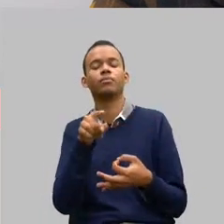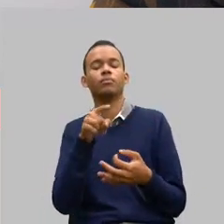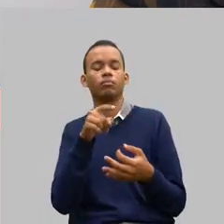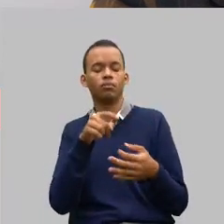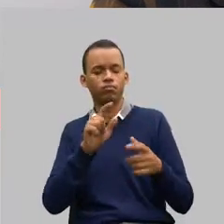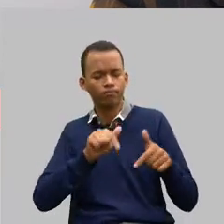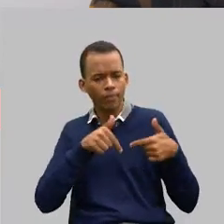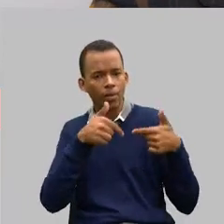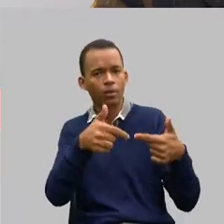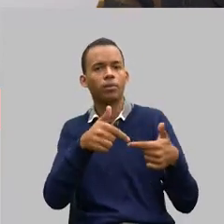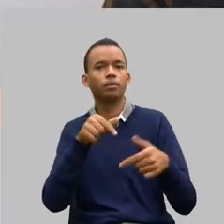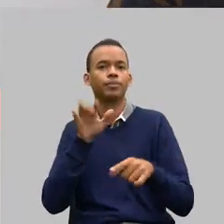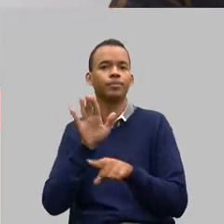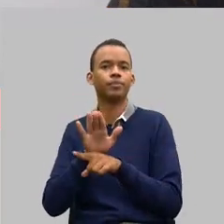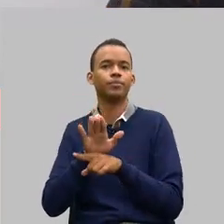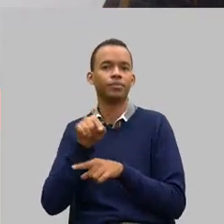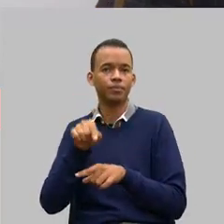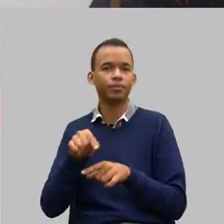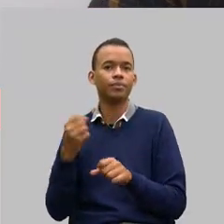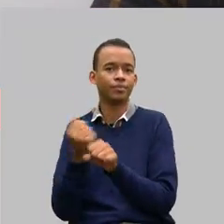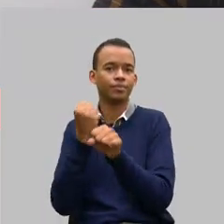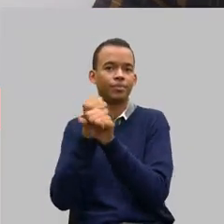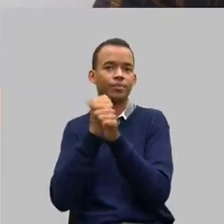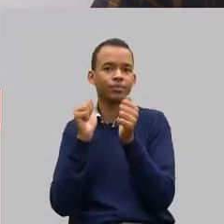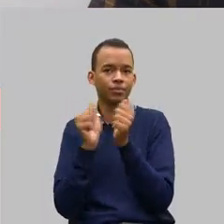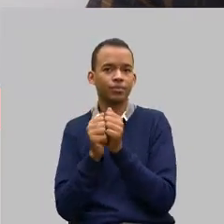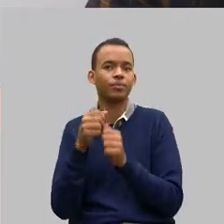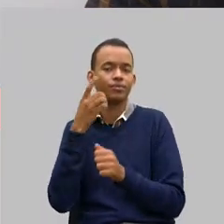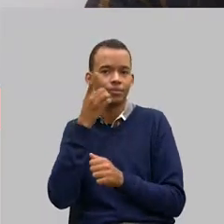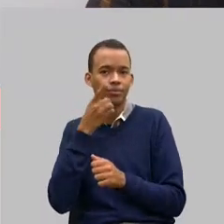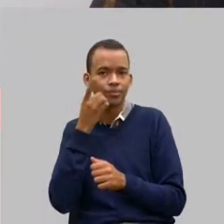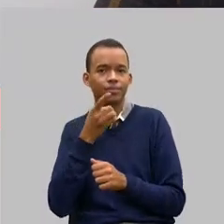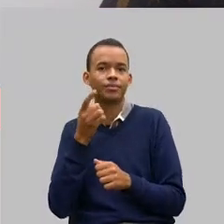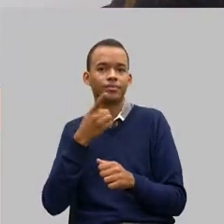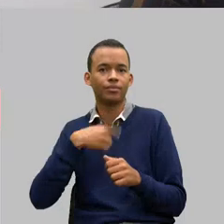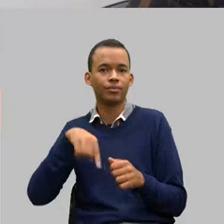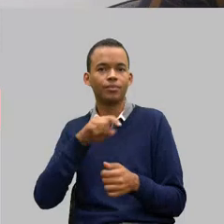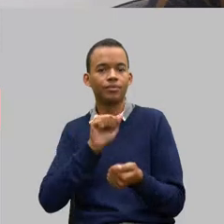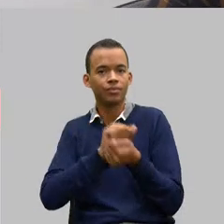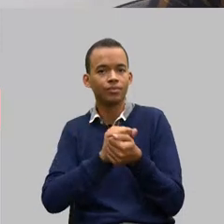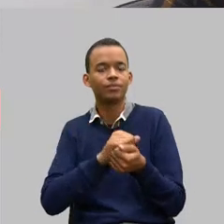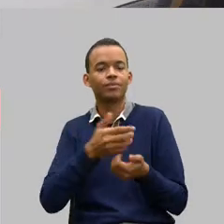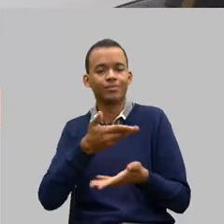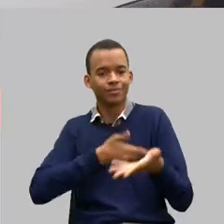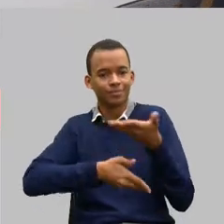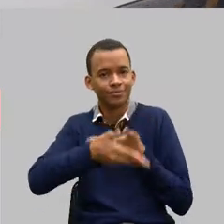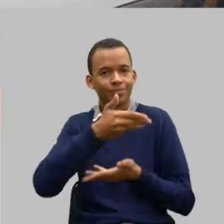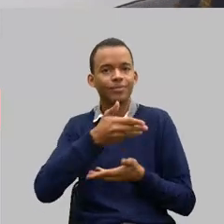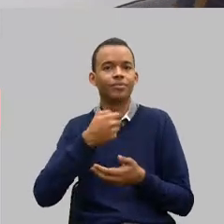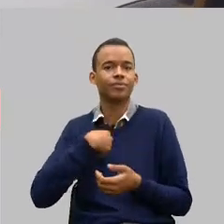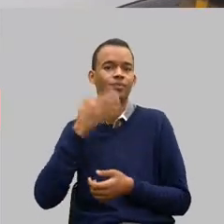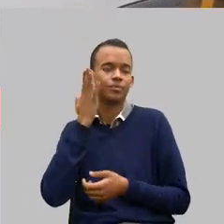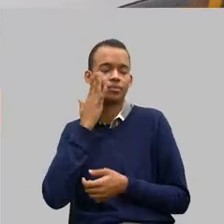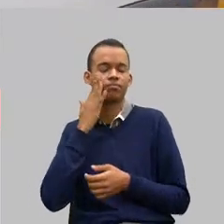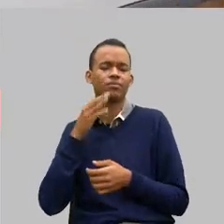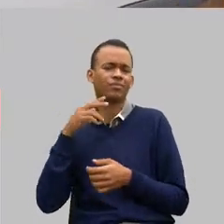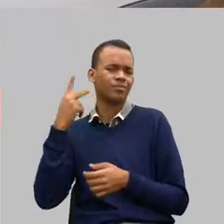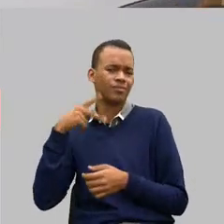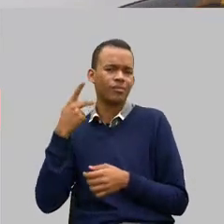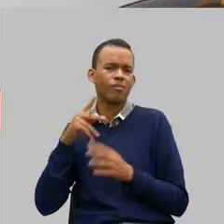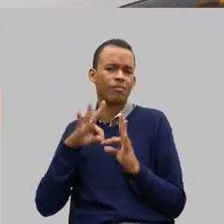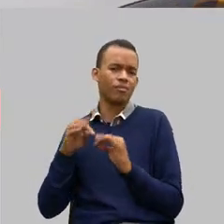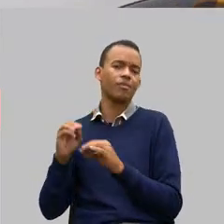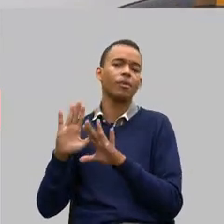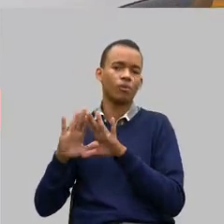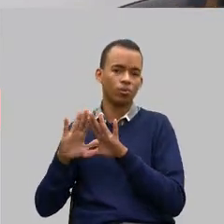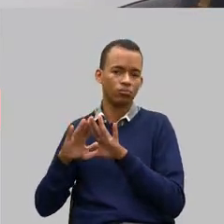nós vamos construir aí junto pode contar eu falo que você joga a bola e aqui eu tenho certeza que não só eu mas os parlamentares todos que